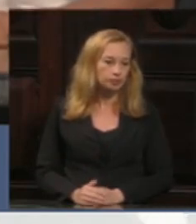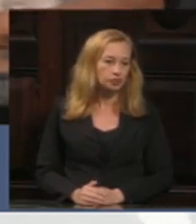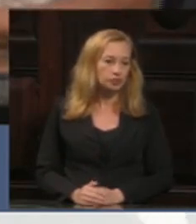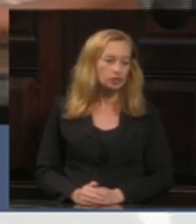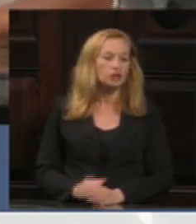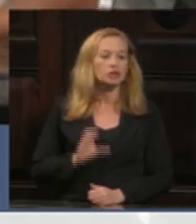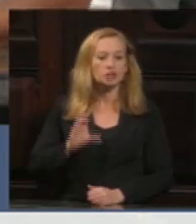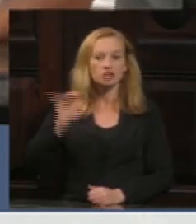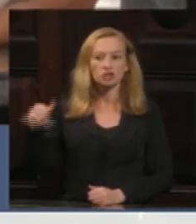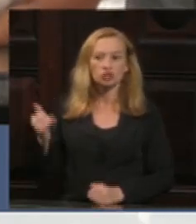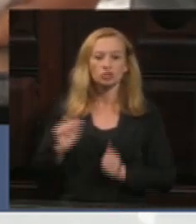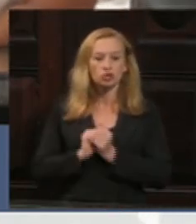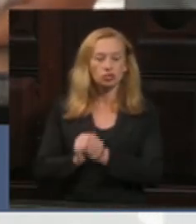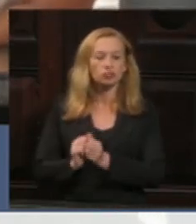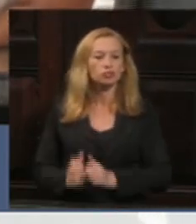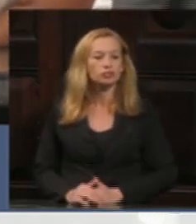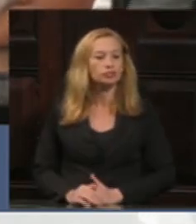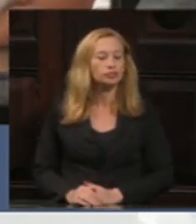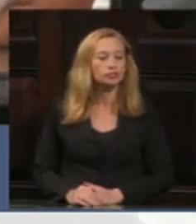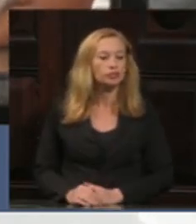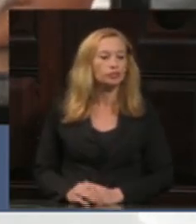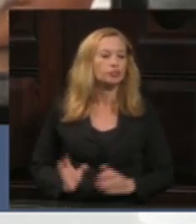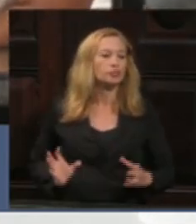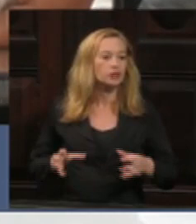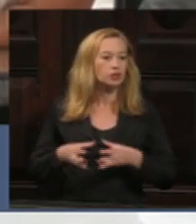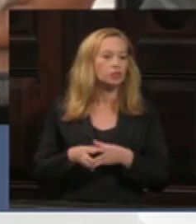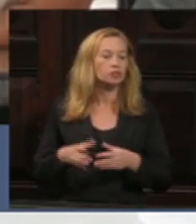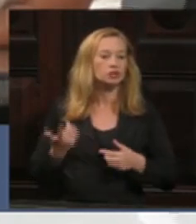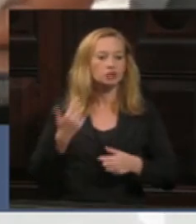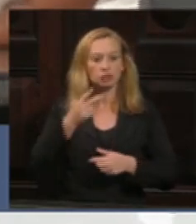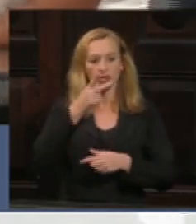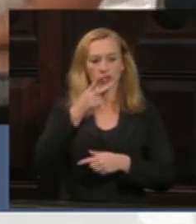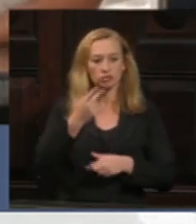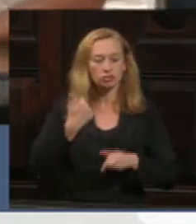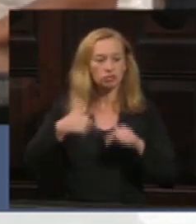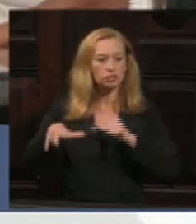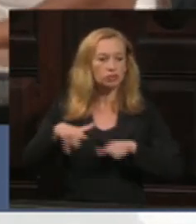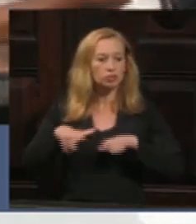Acompanho o CCJ, presidente. Pela Comissão de Trabalho,